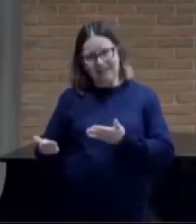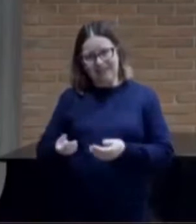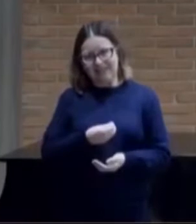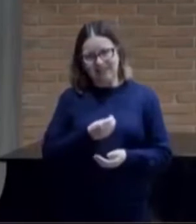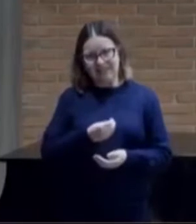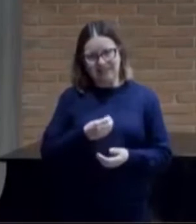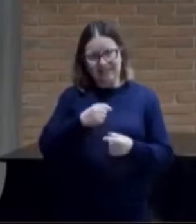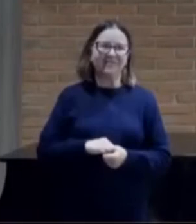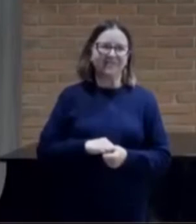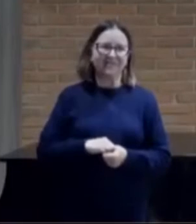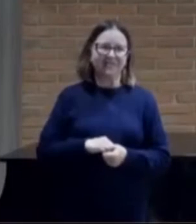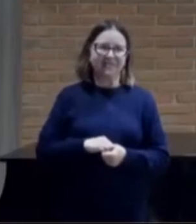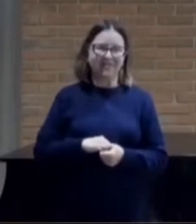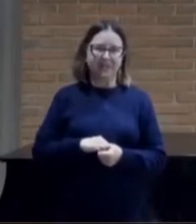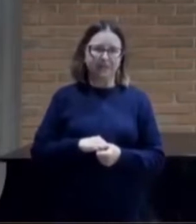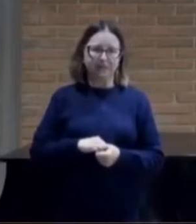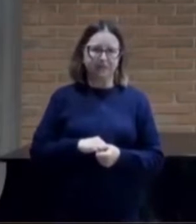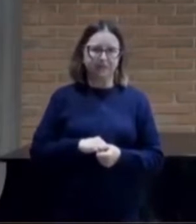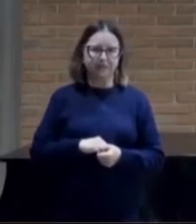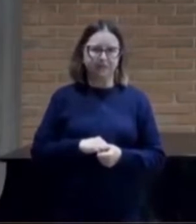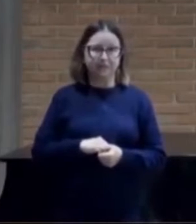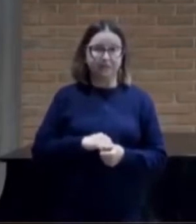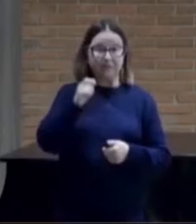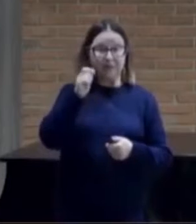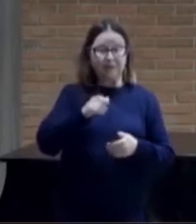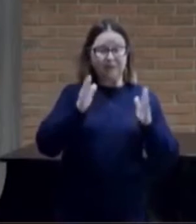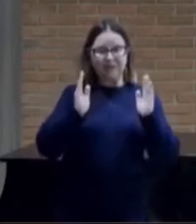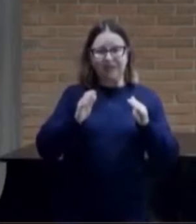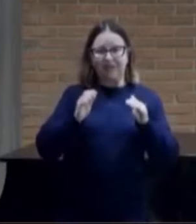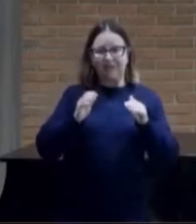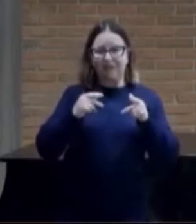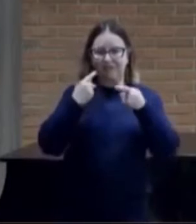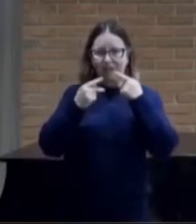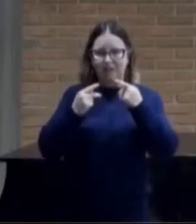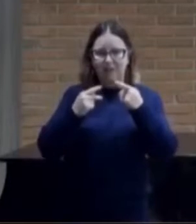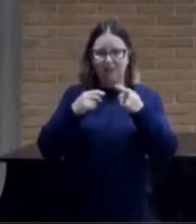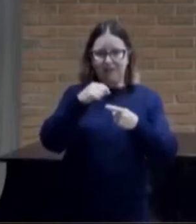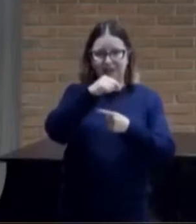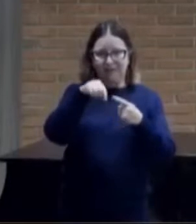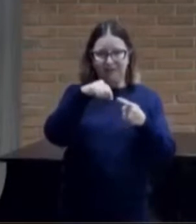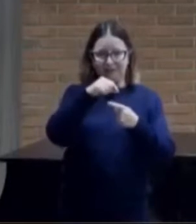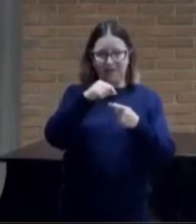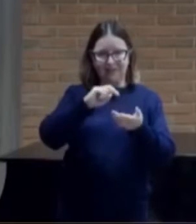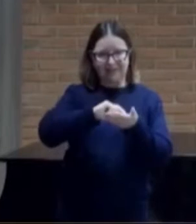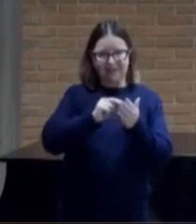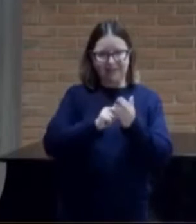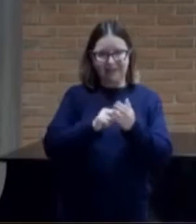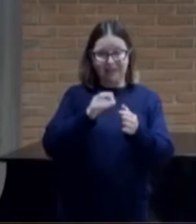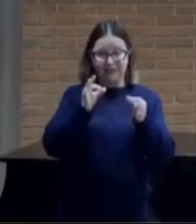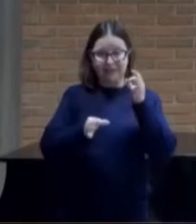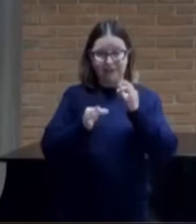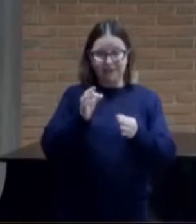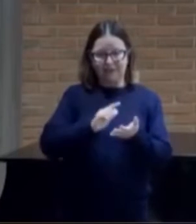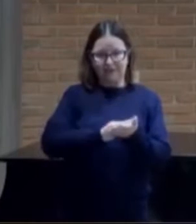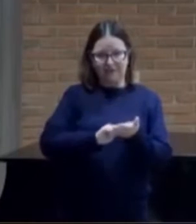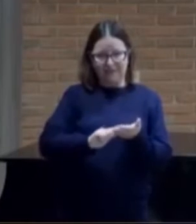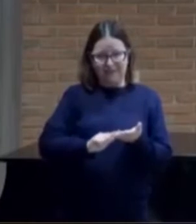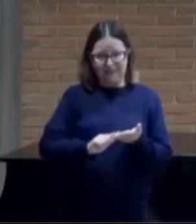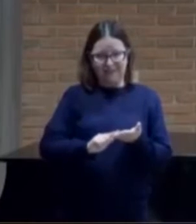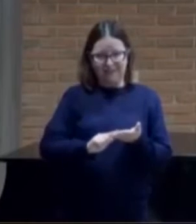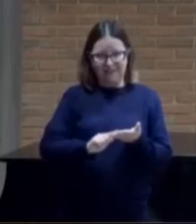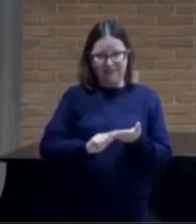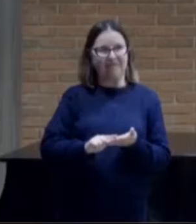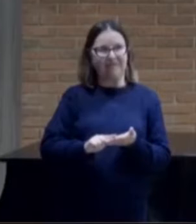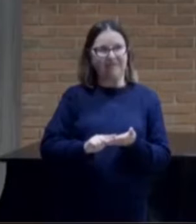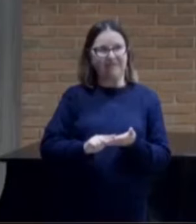de santificação. Alguém já disse que a santificação é a justificação sendo levada